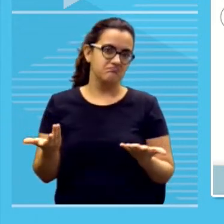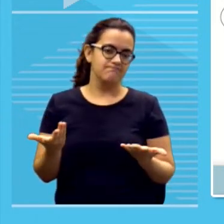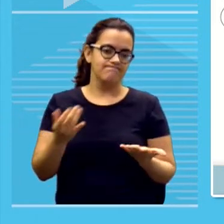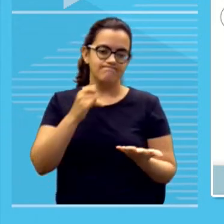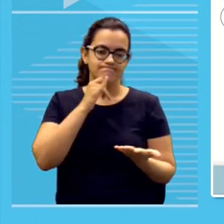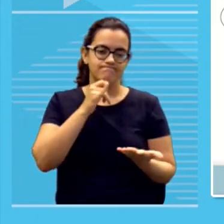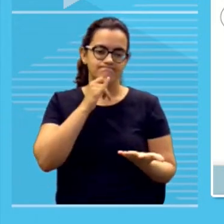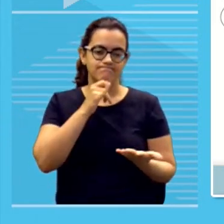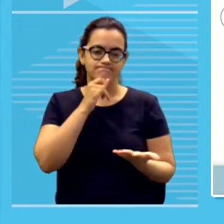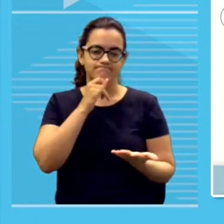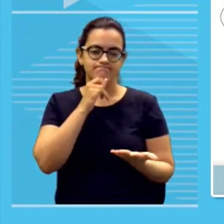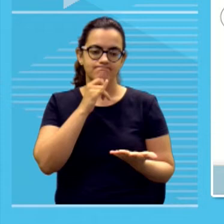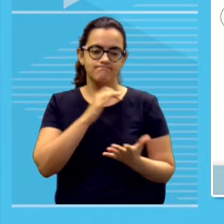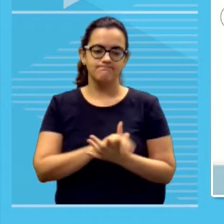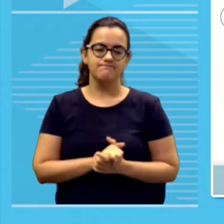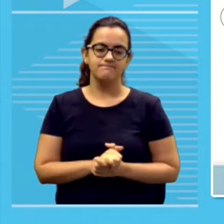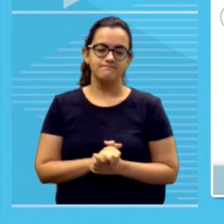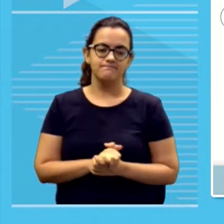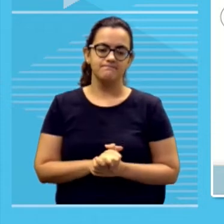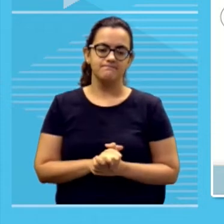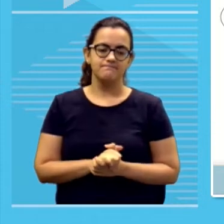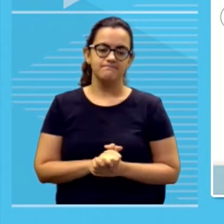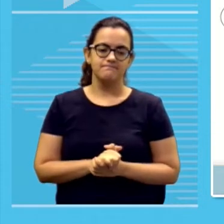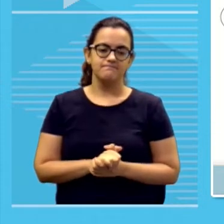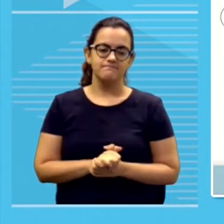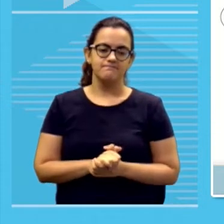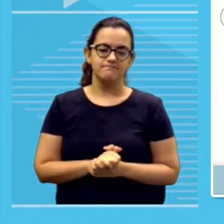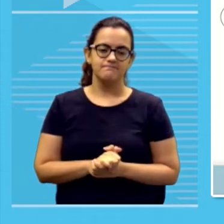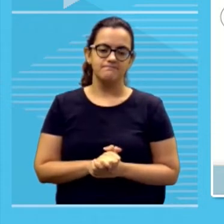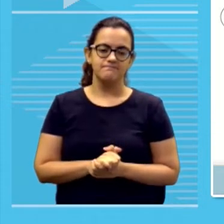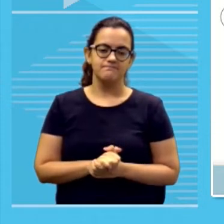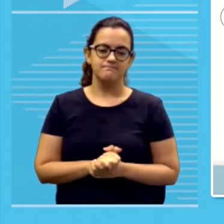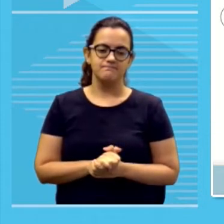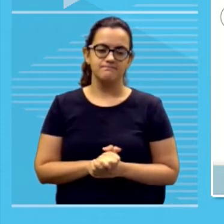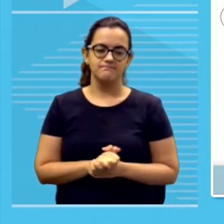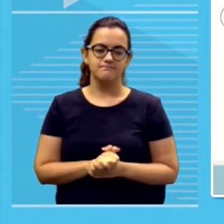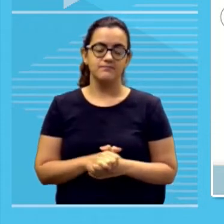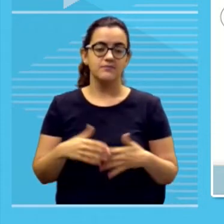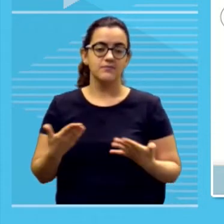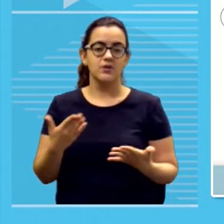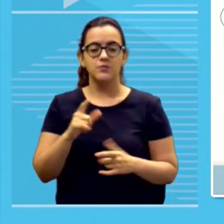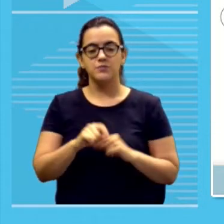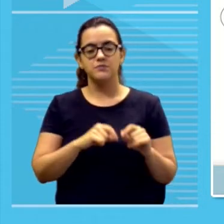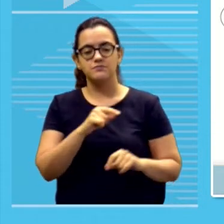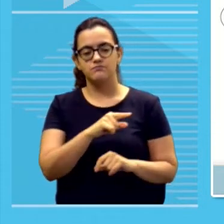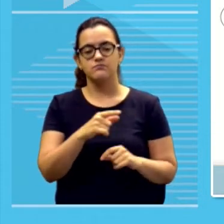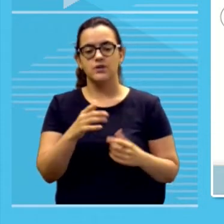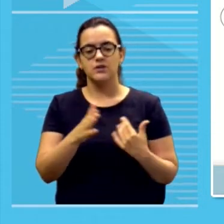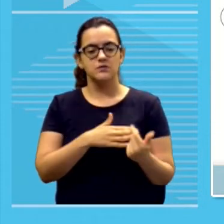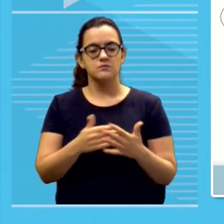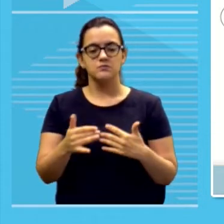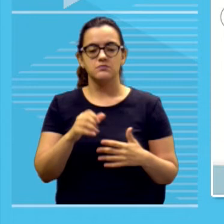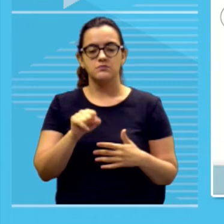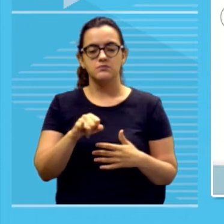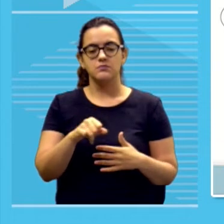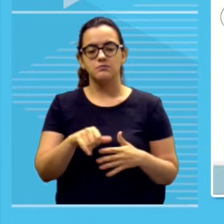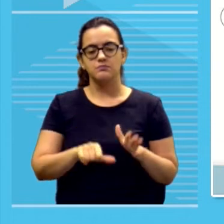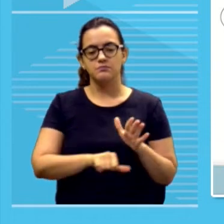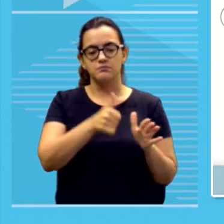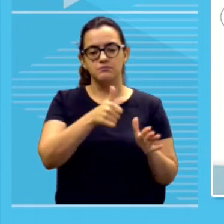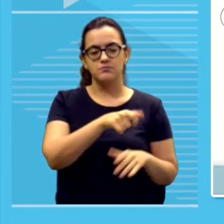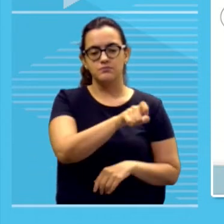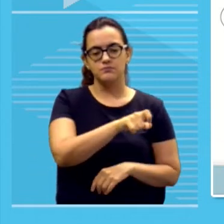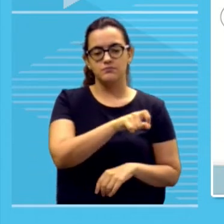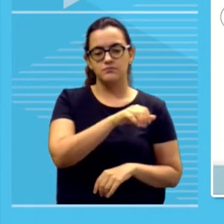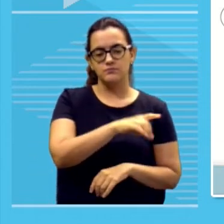hora ele seria positivo hora ela seria negativo mas elevada ao quadrado tudo ficaria positivo Então fique